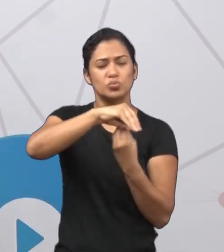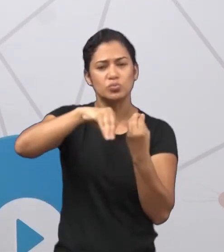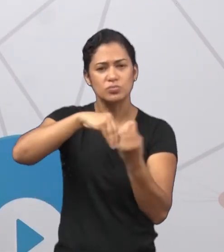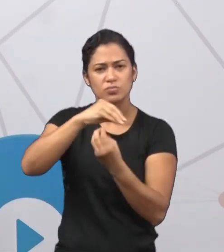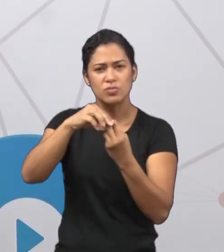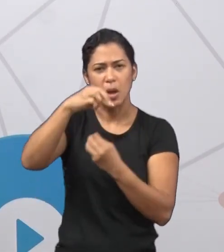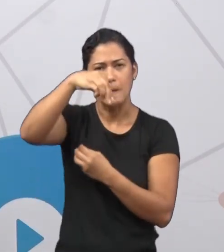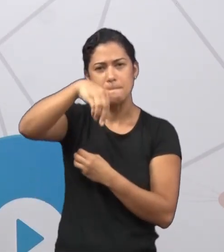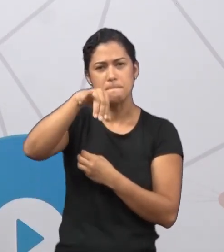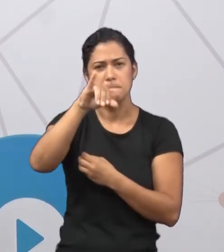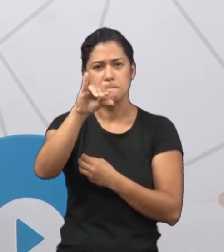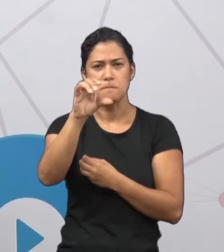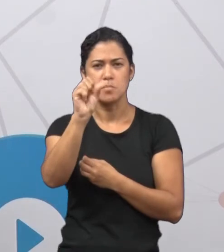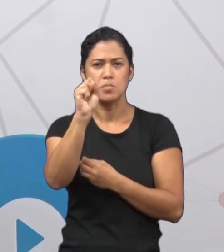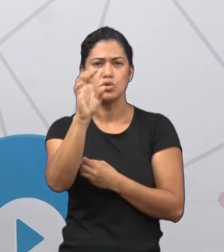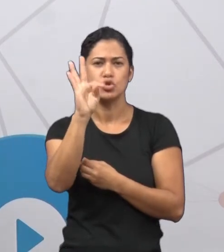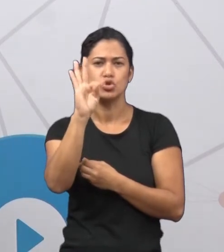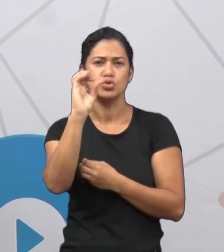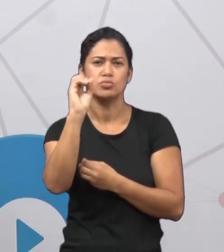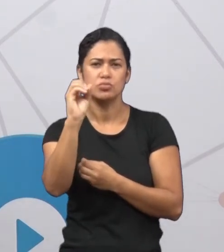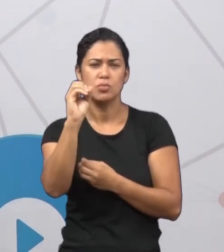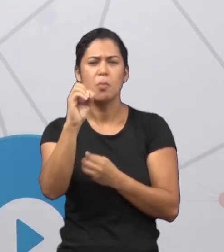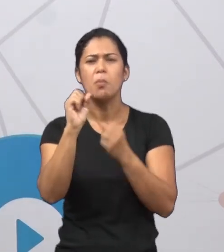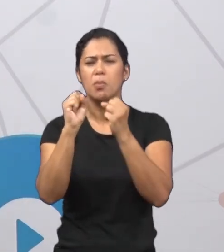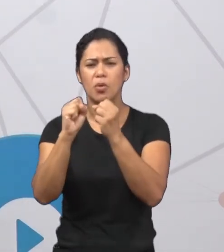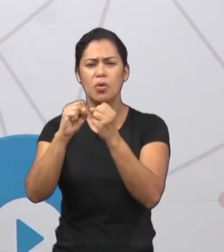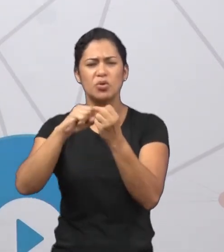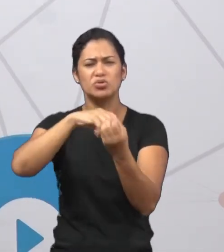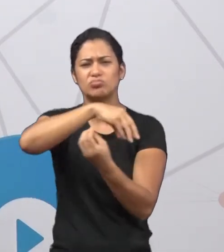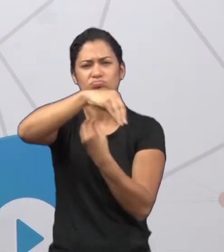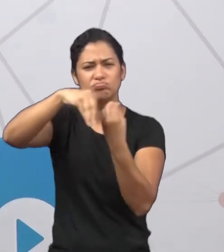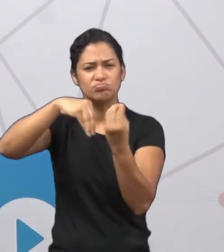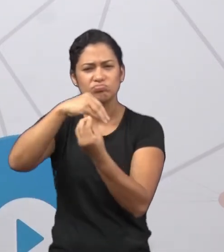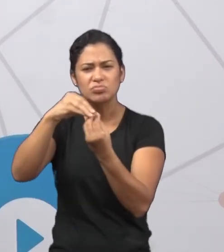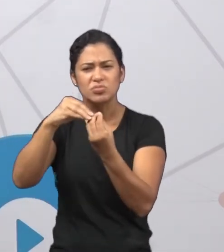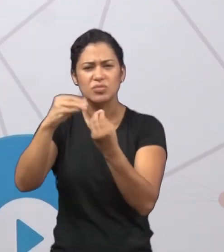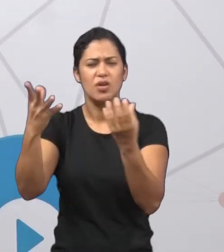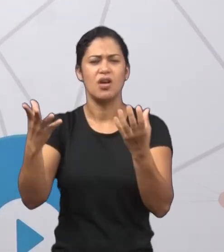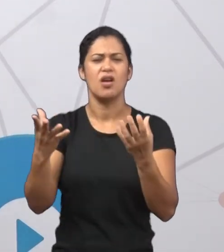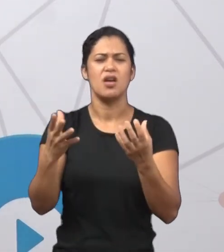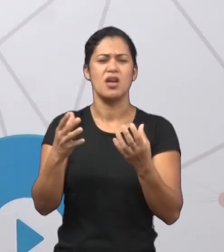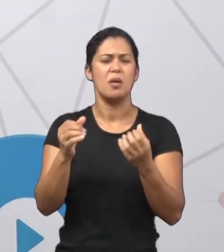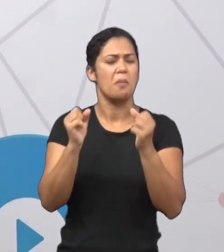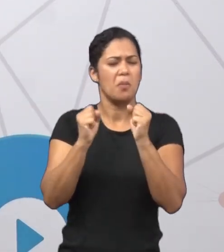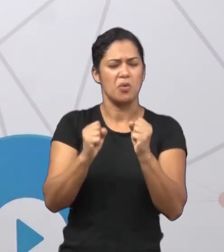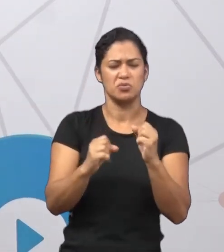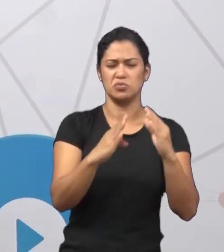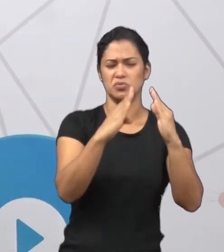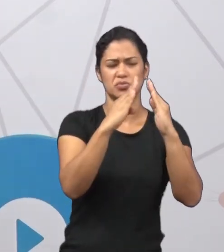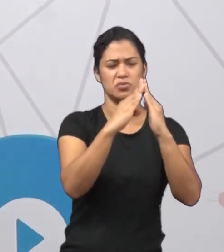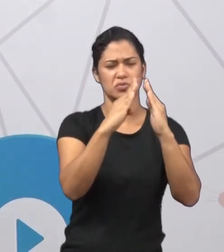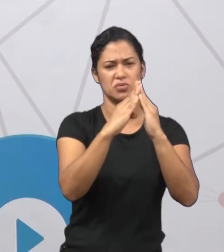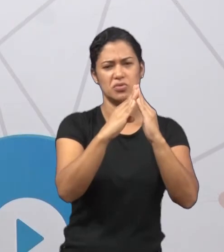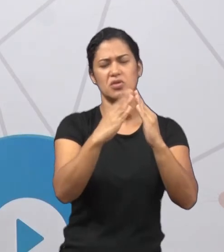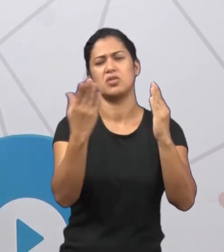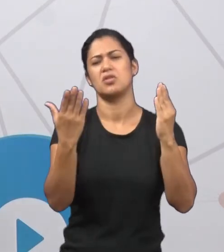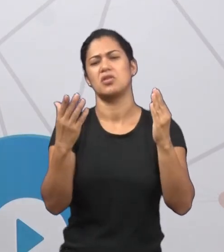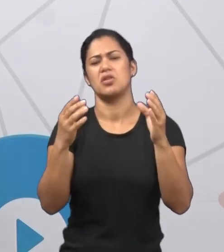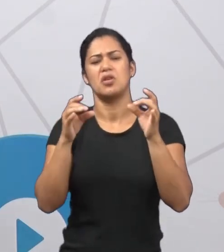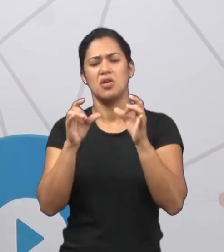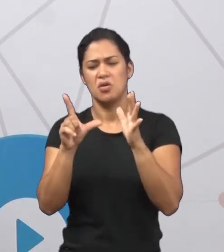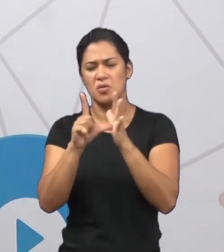de misturado, vem de várias coisas, uma mistura. Então não vai ter somente residências, não vai ter